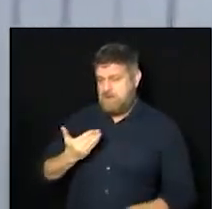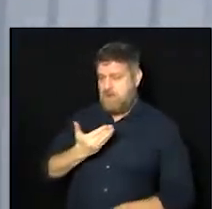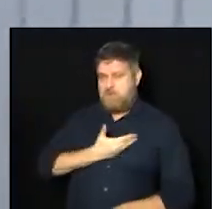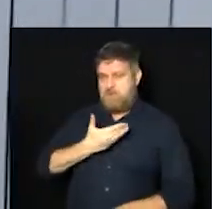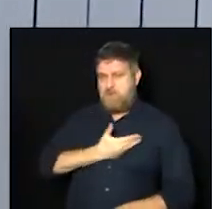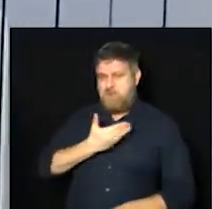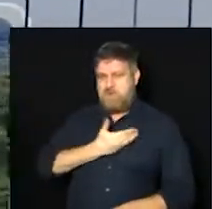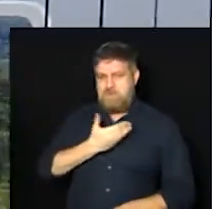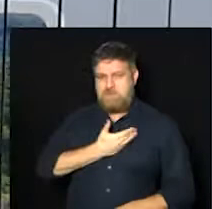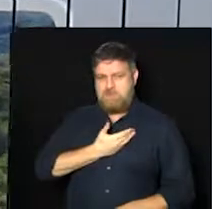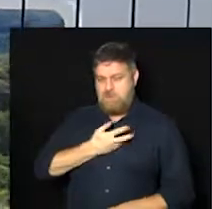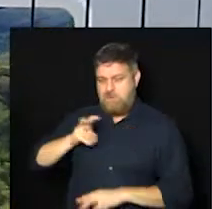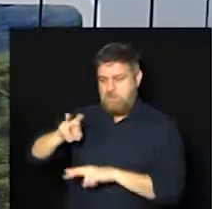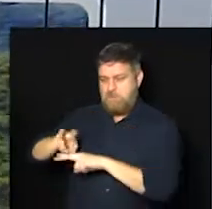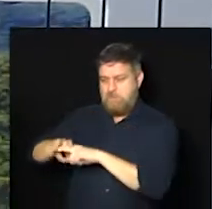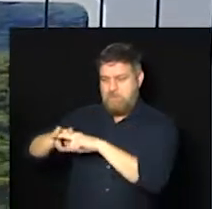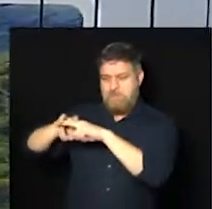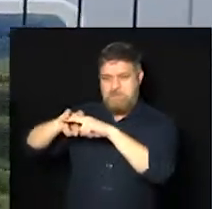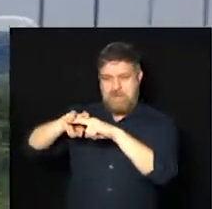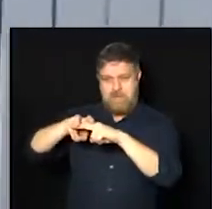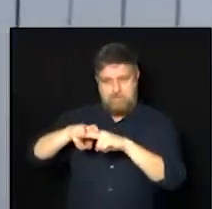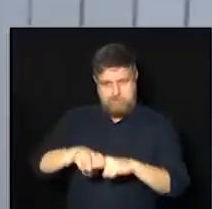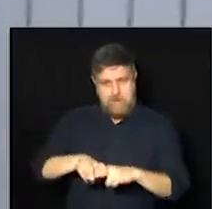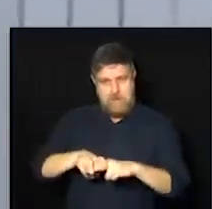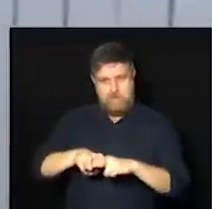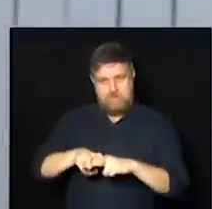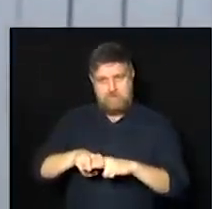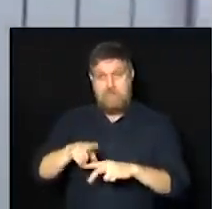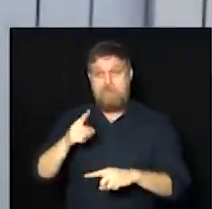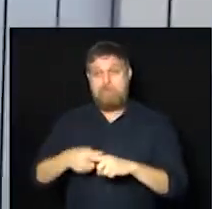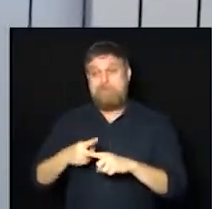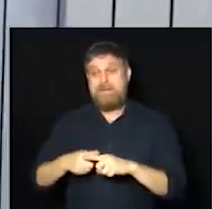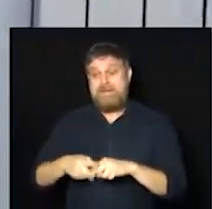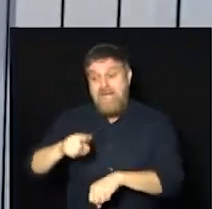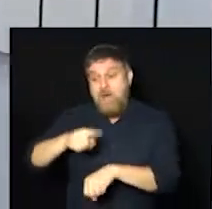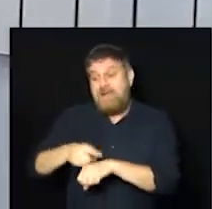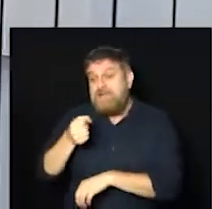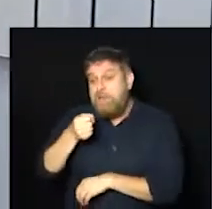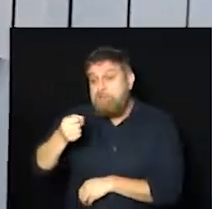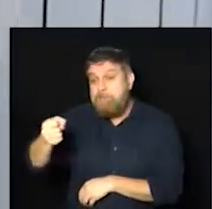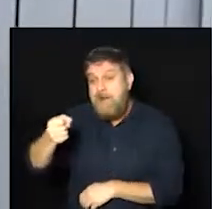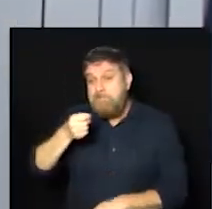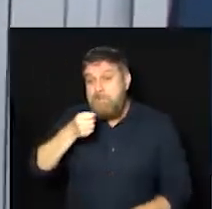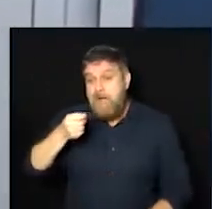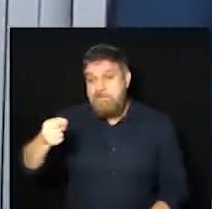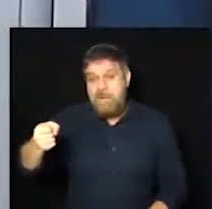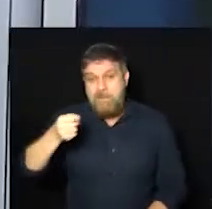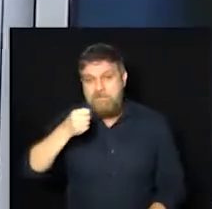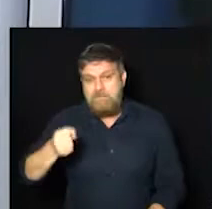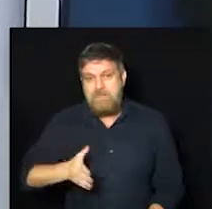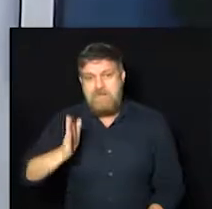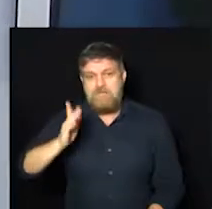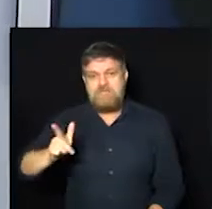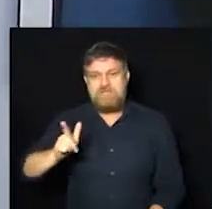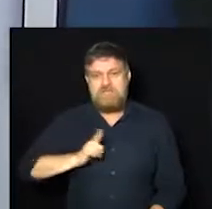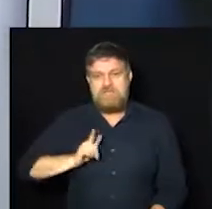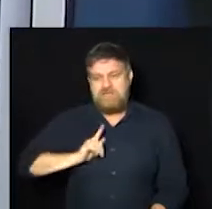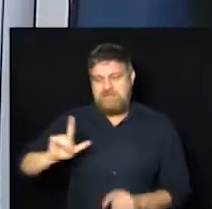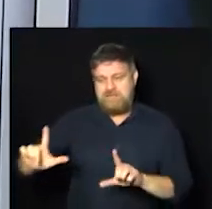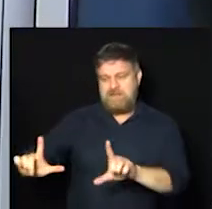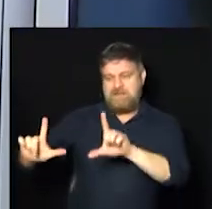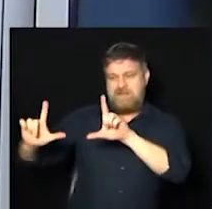me acompanhar aqui. Vou pegar aqui esta cadeira, porque é hora de entrevista aqui no programa. Já apareceu aqui na